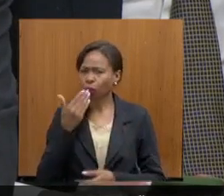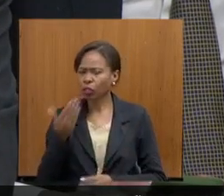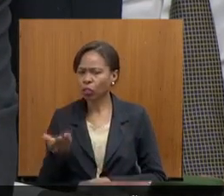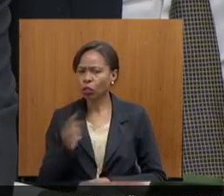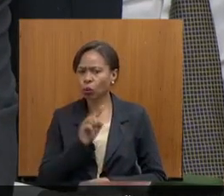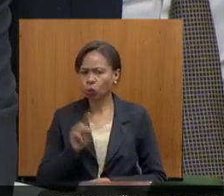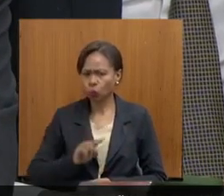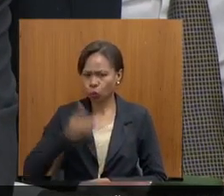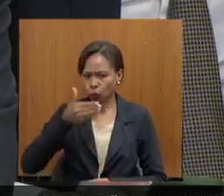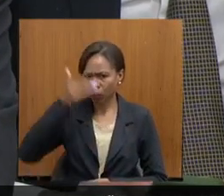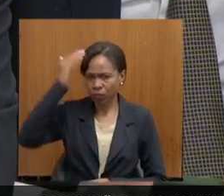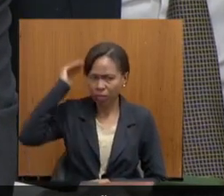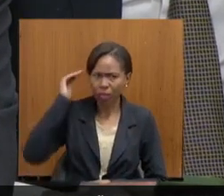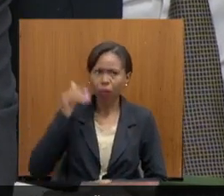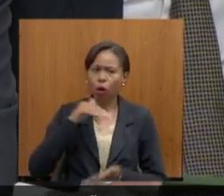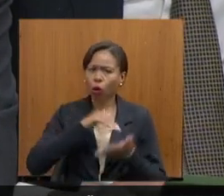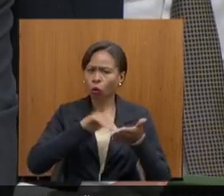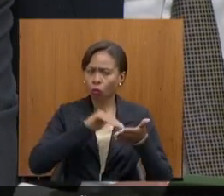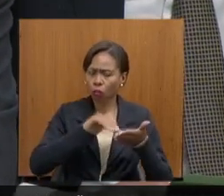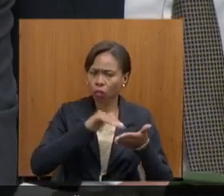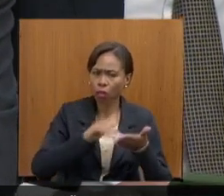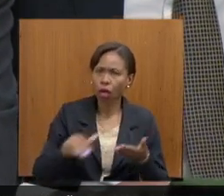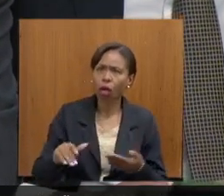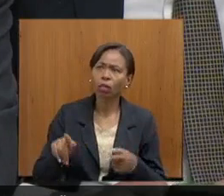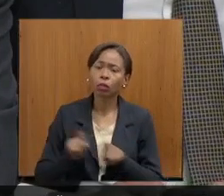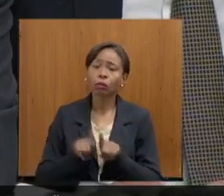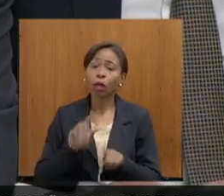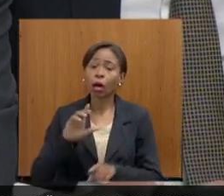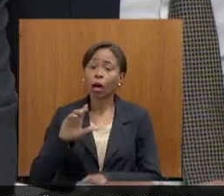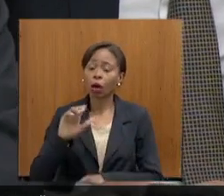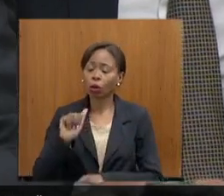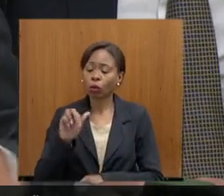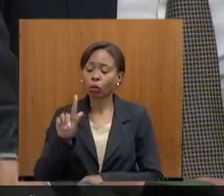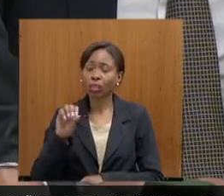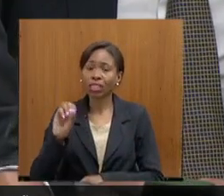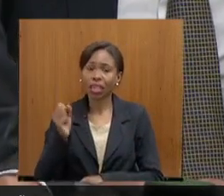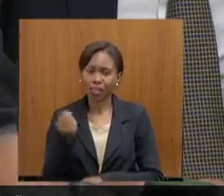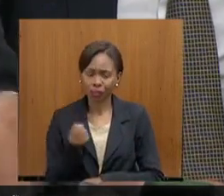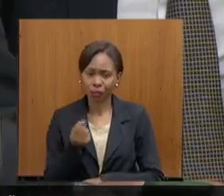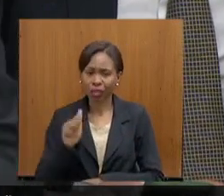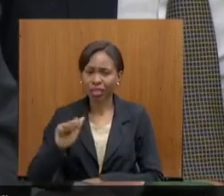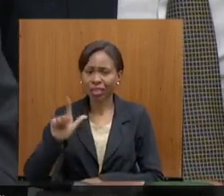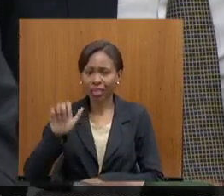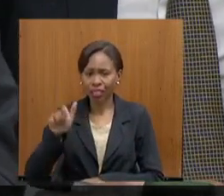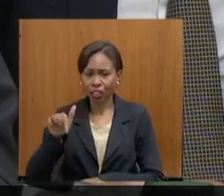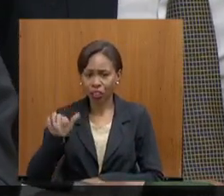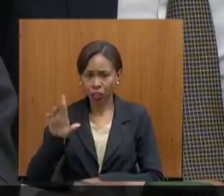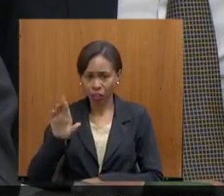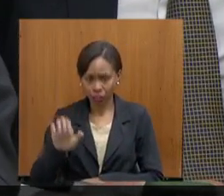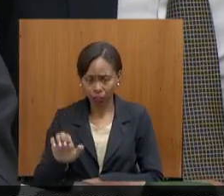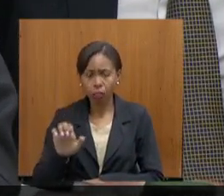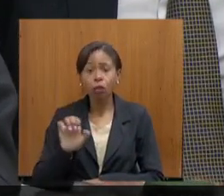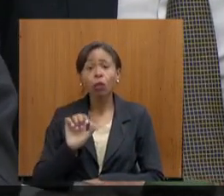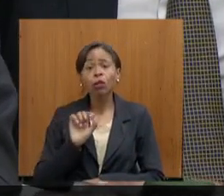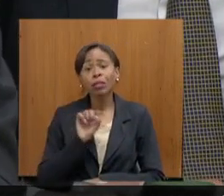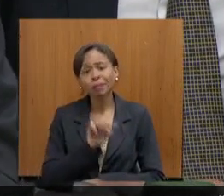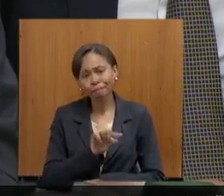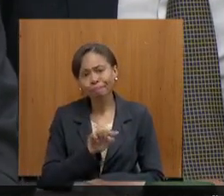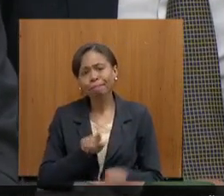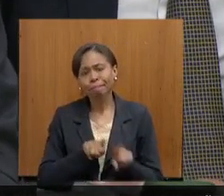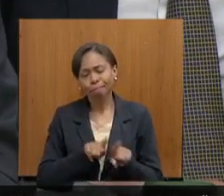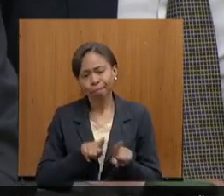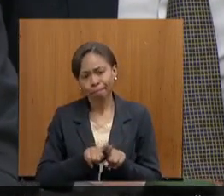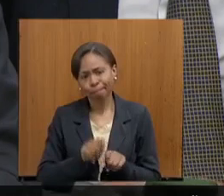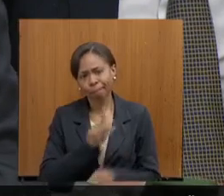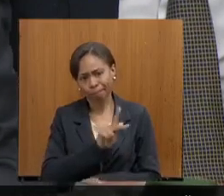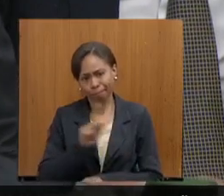passar ali ao caso Alexandre Deni e o senhor presidente para que possa realmente é